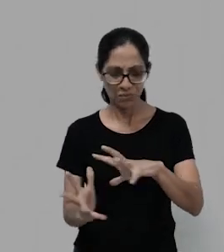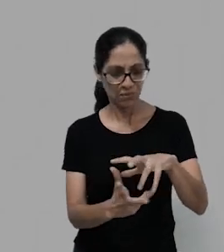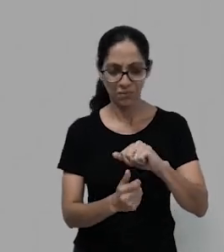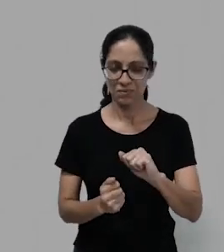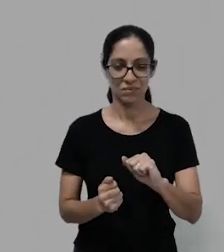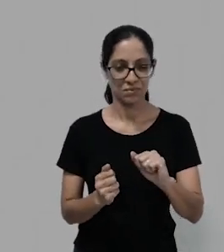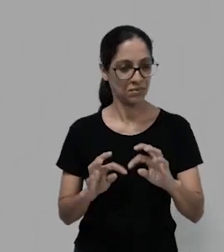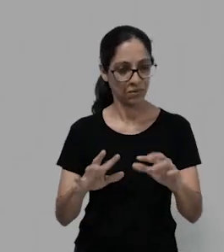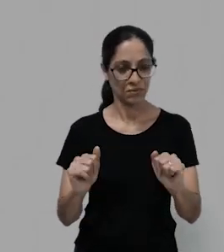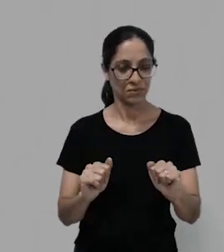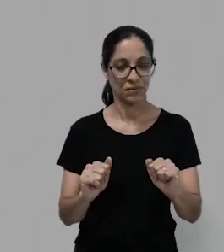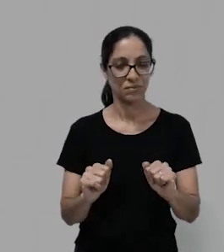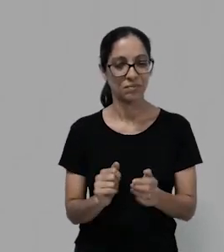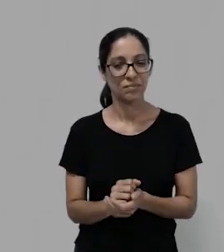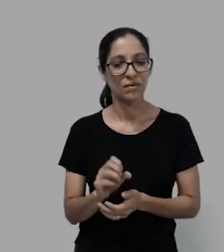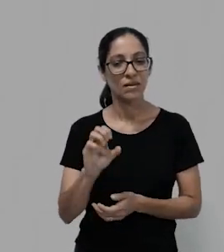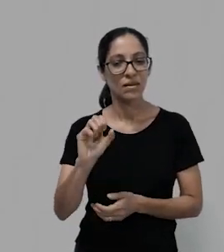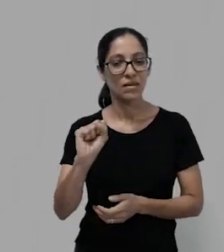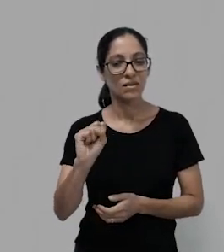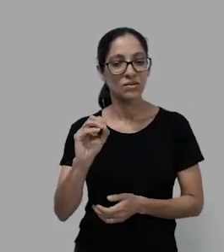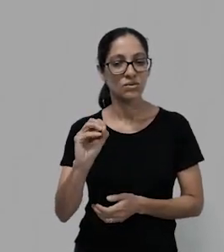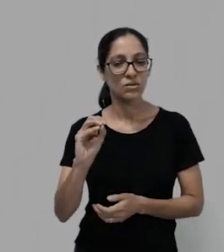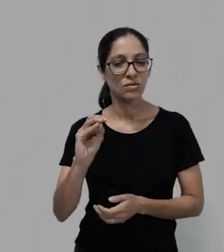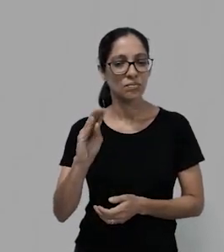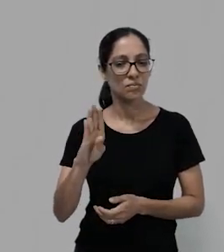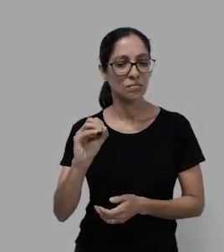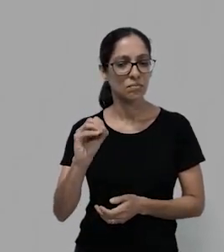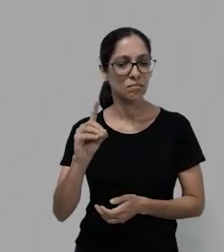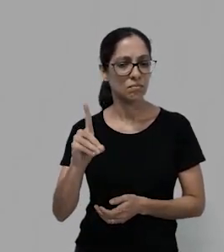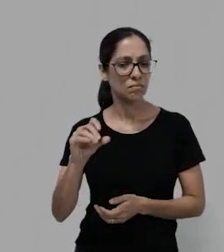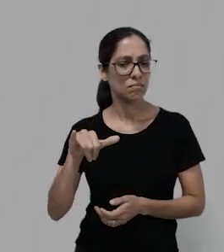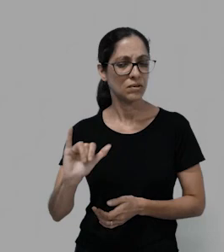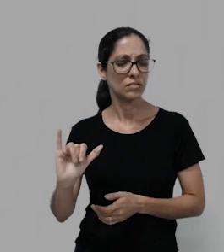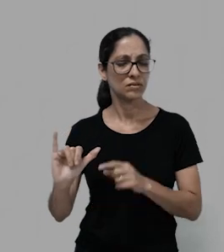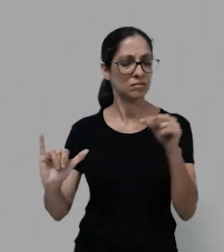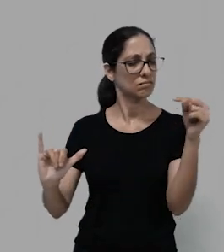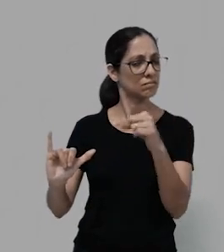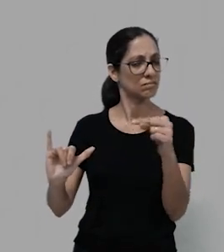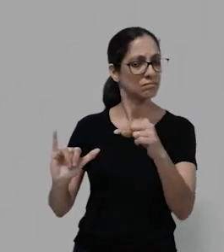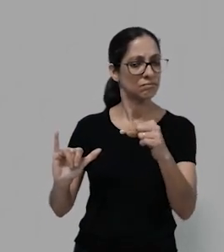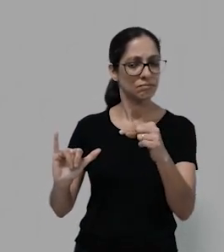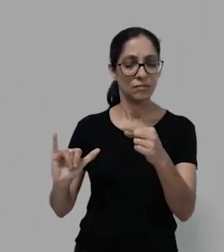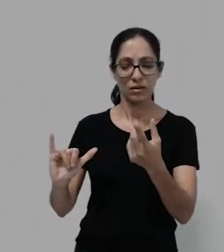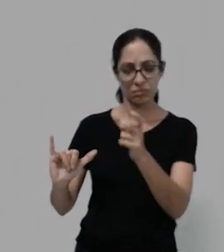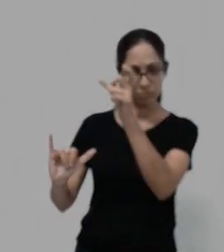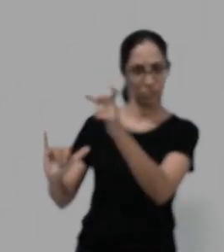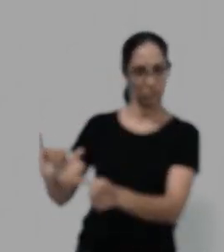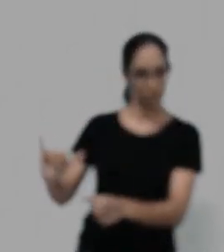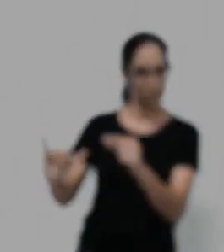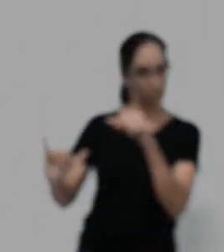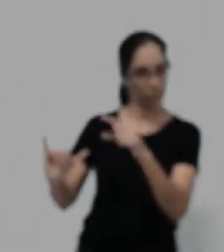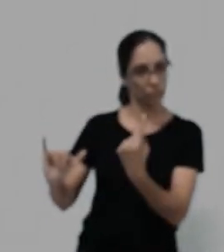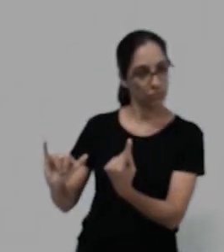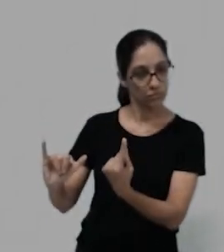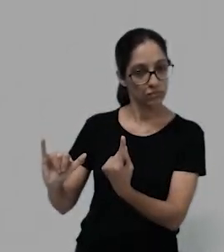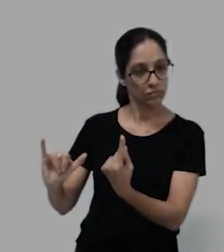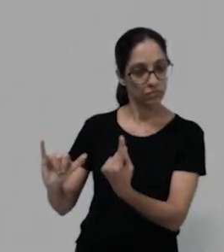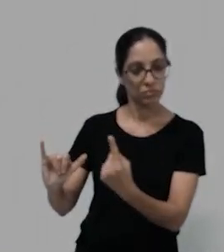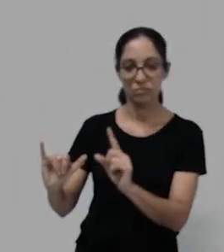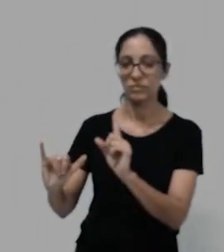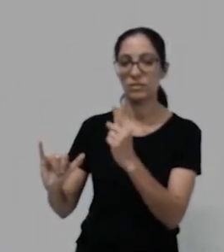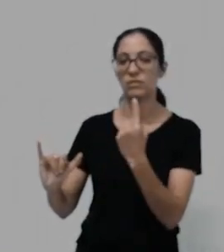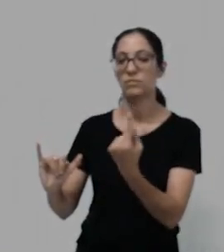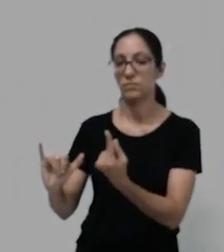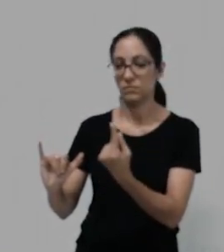generalizada. Somebody, alguém, dá uma ideia de indivíduo, de um só, uma